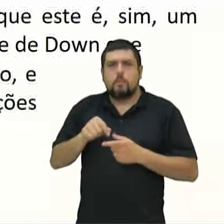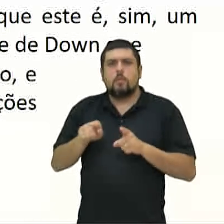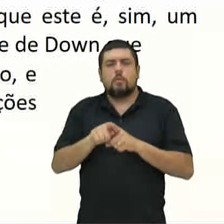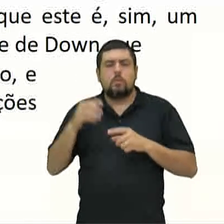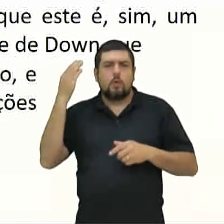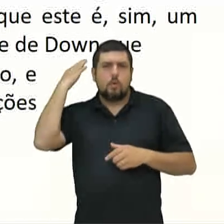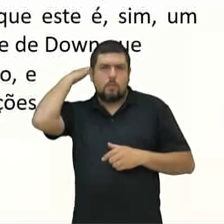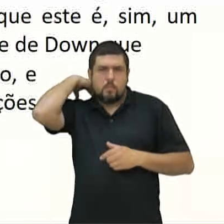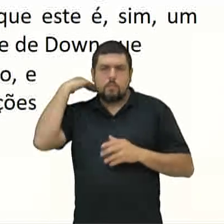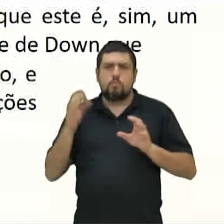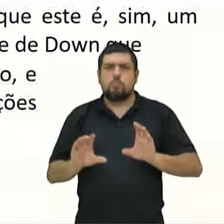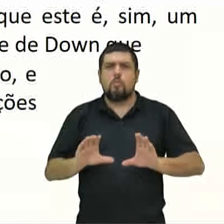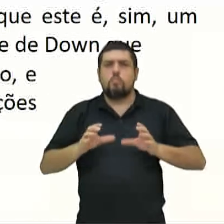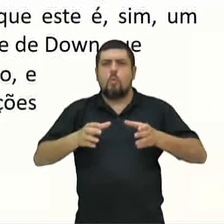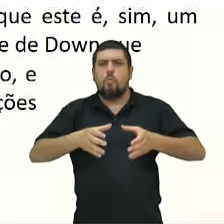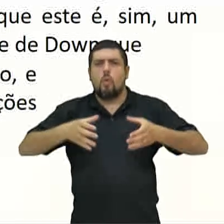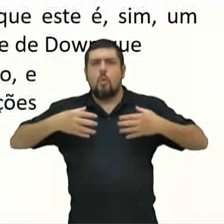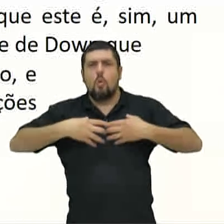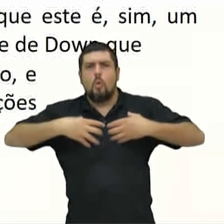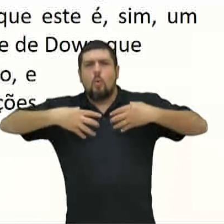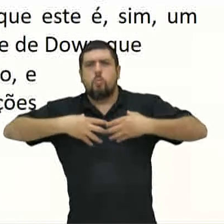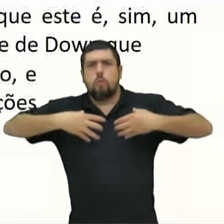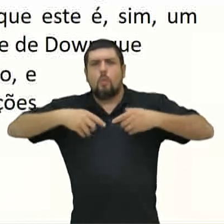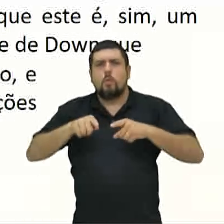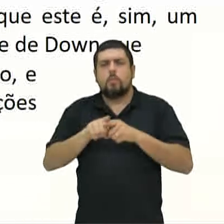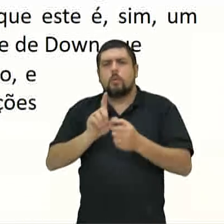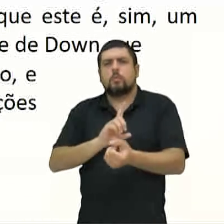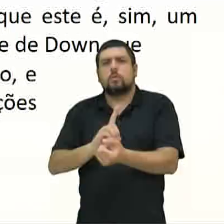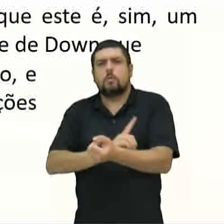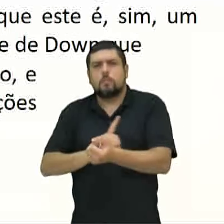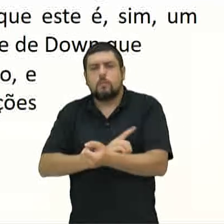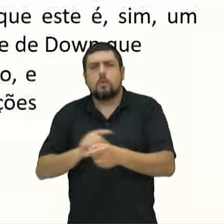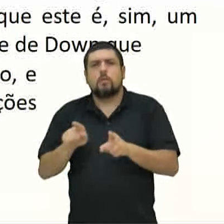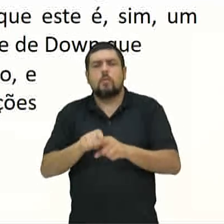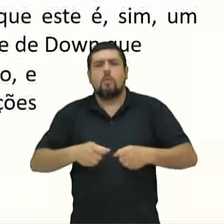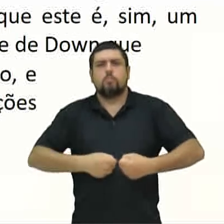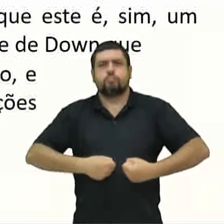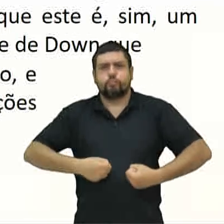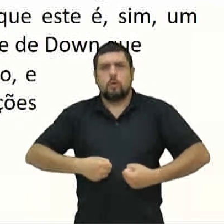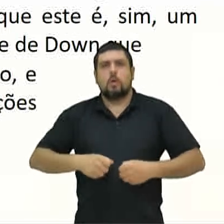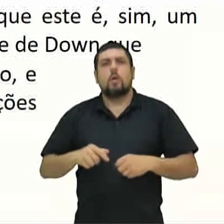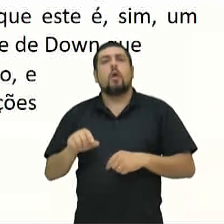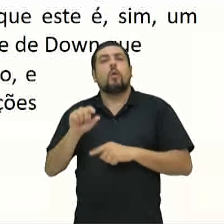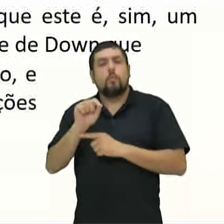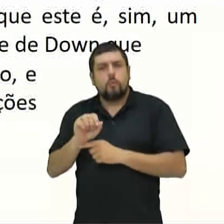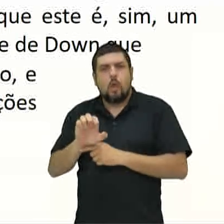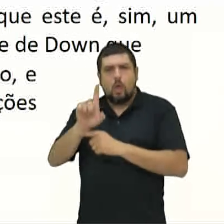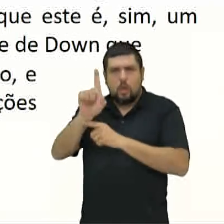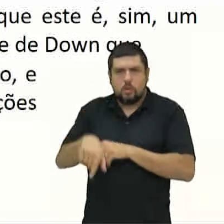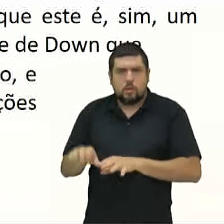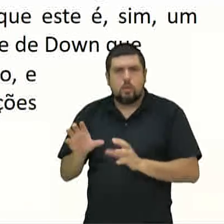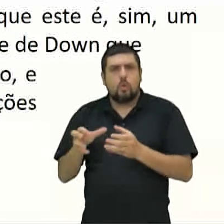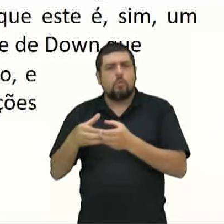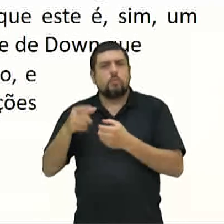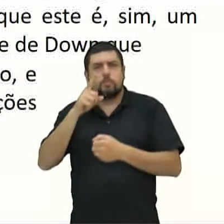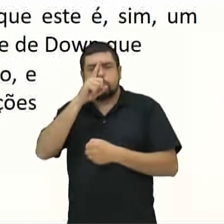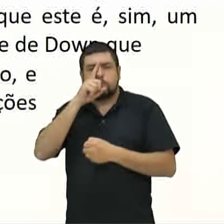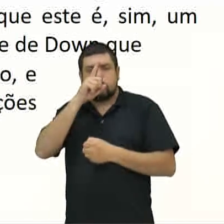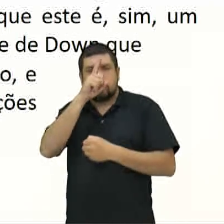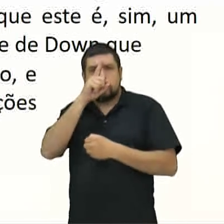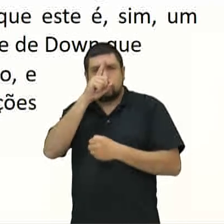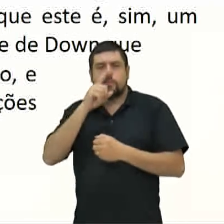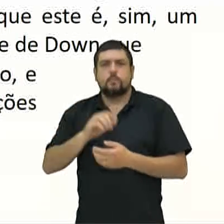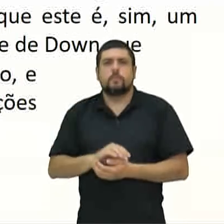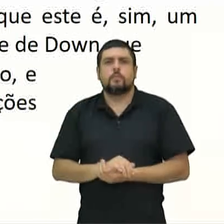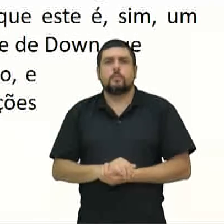imunológico e também que desenvolvem diabetes e obesidade. Todas essas condições consideradas fatores de risco para a Covid-19.